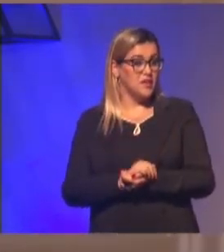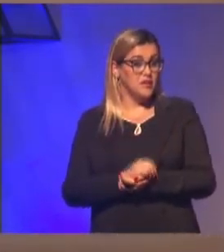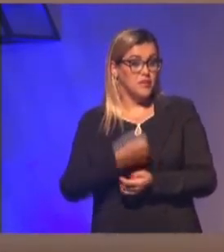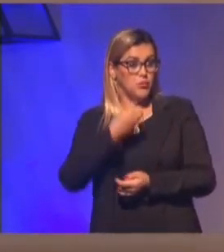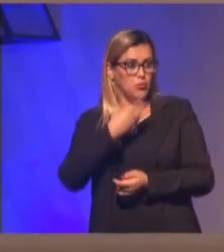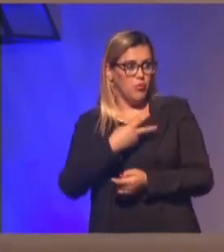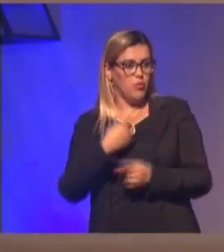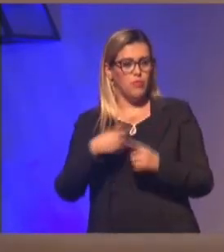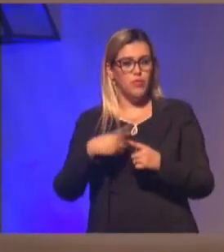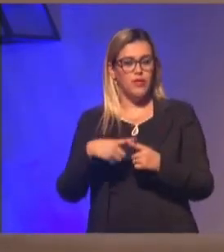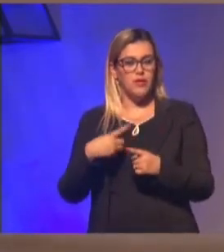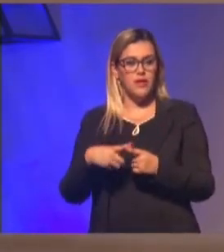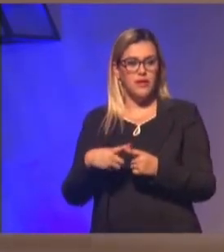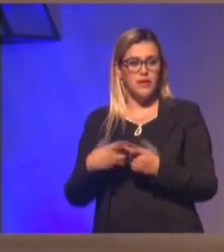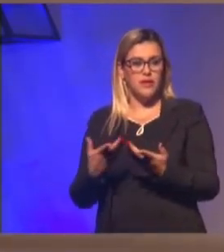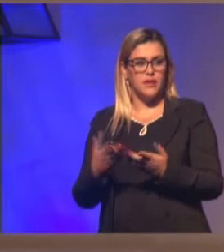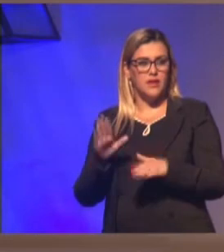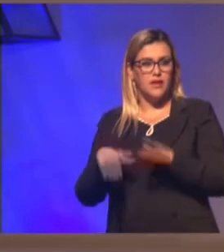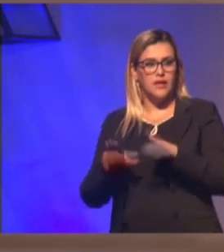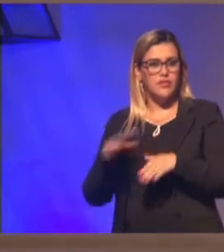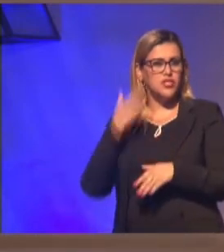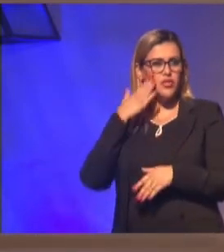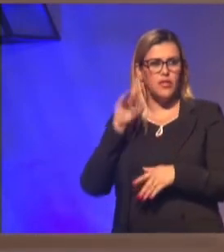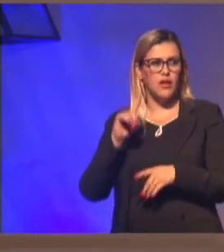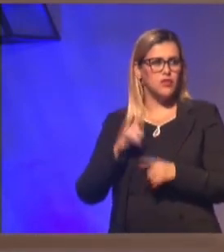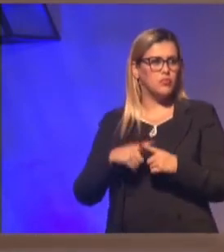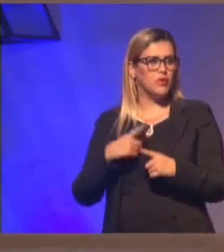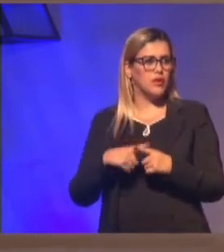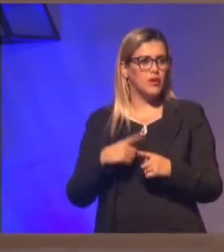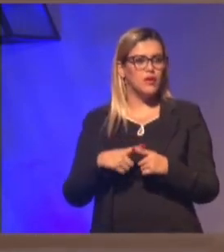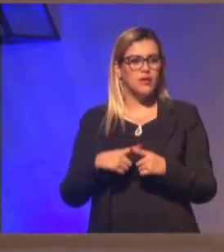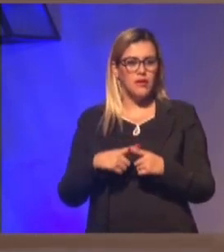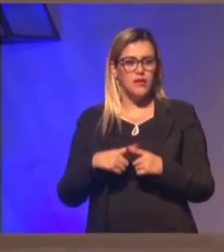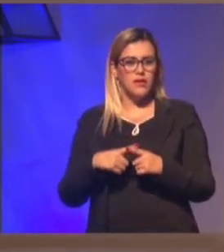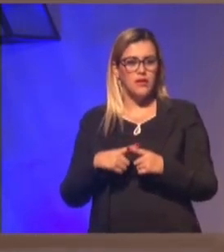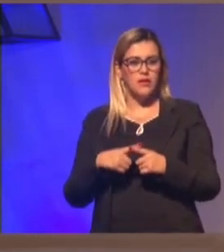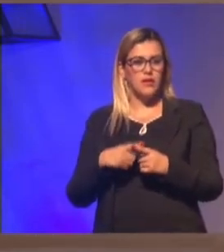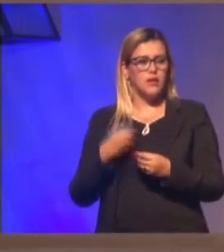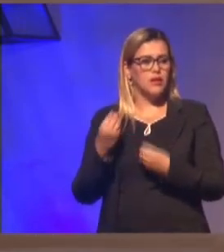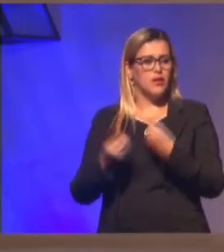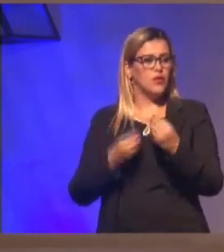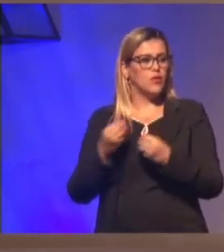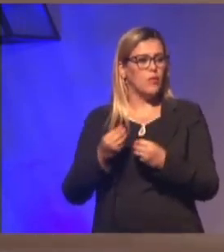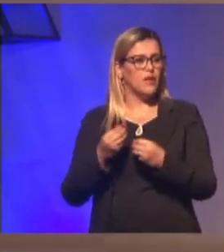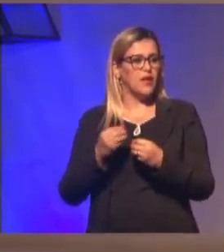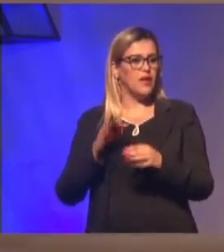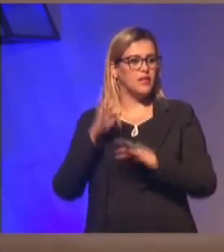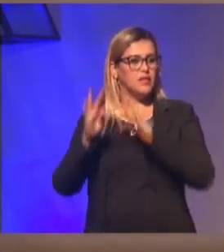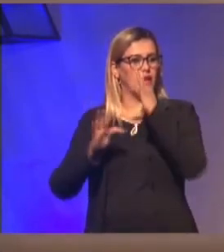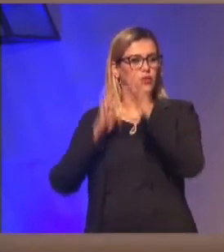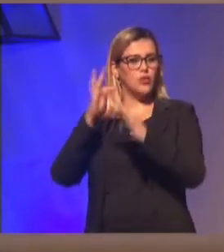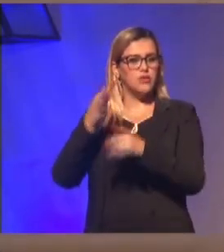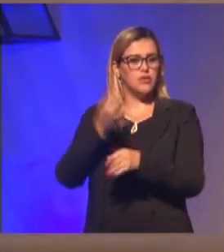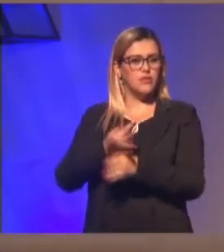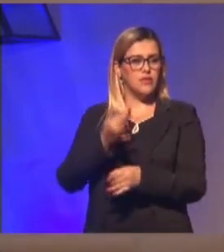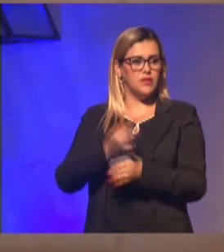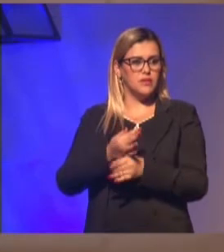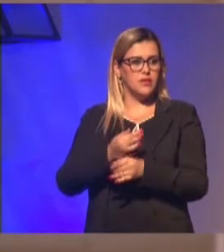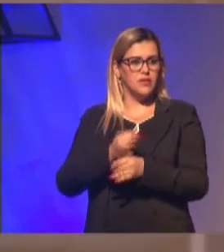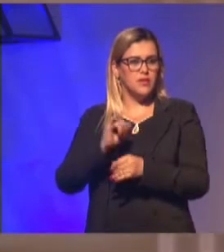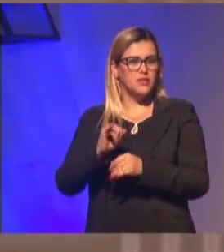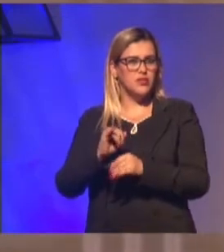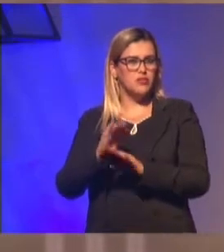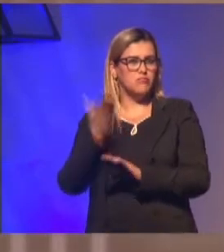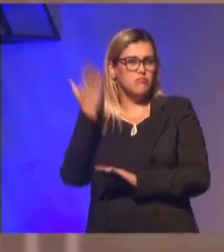porque muitas vezes a gente não entende o porquê, o tanto que se ataca os agentes eletrofísicos. Se a gente pegar no nosso histórico